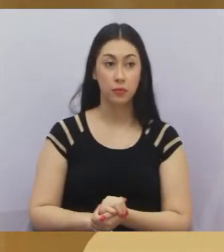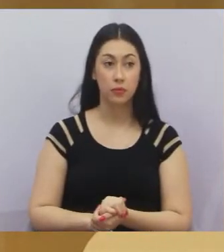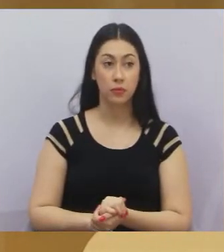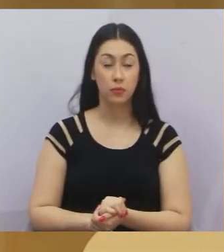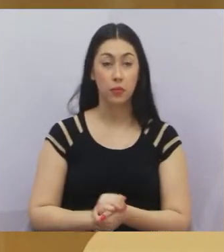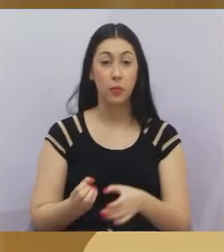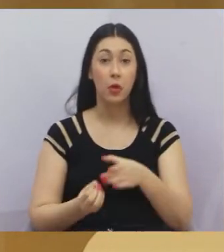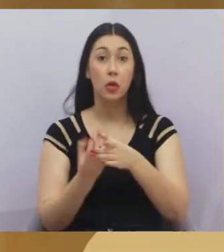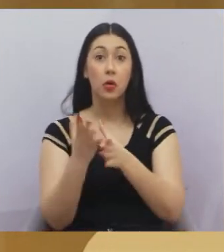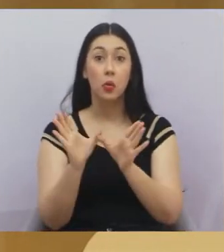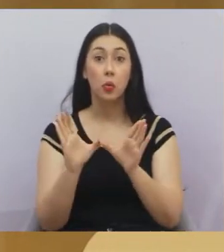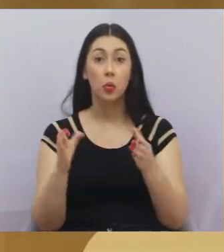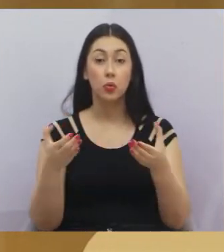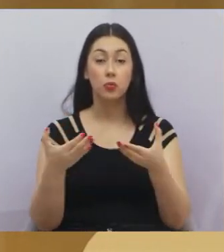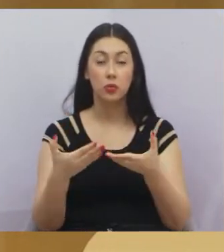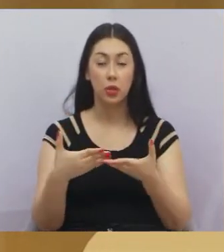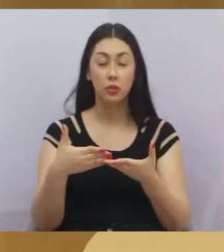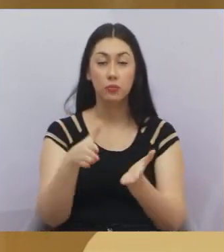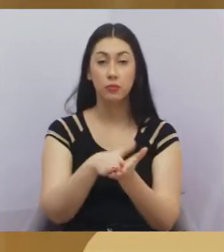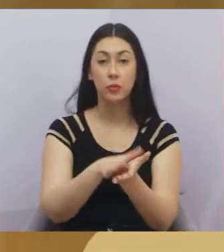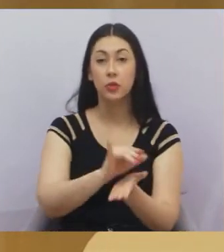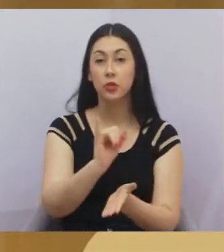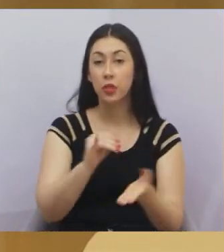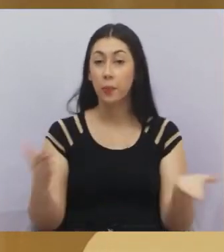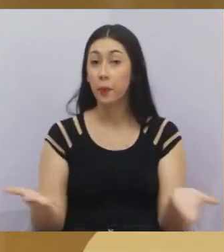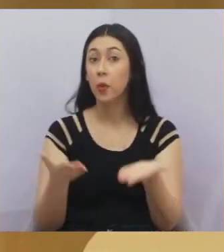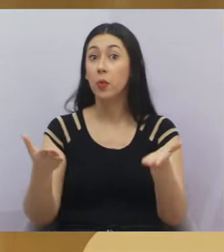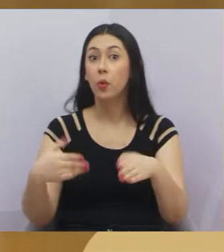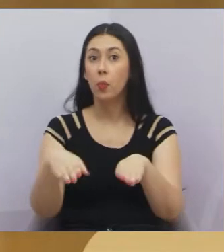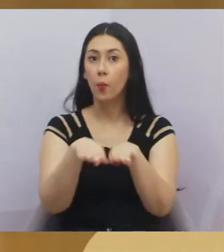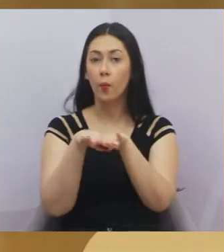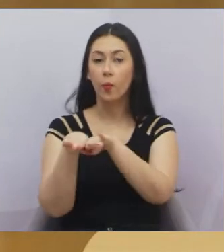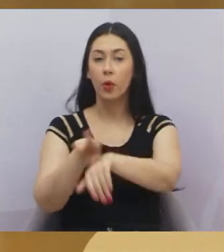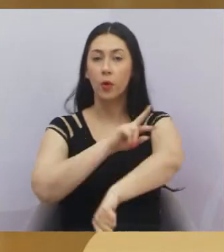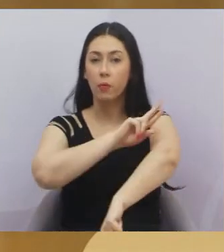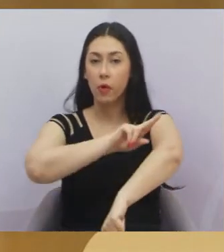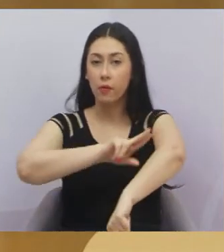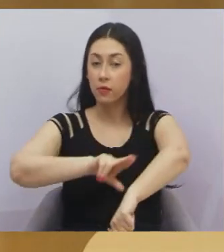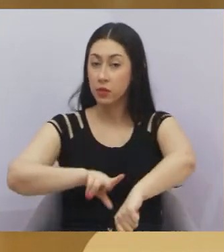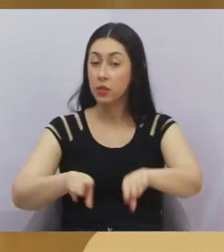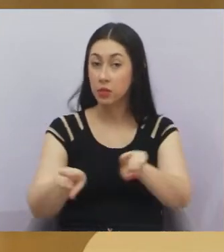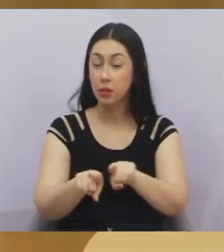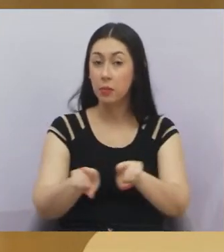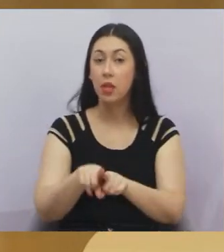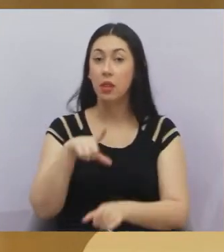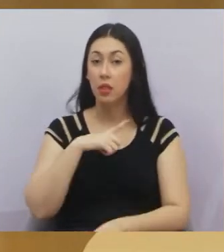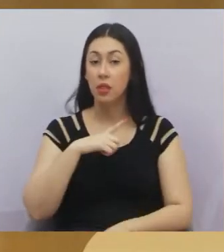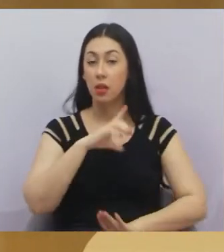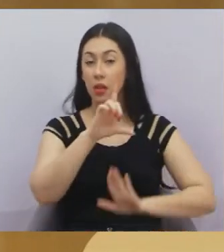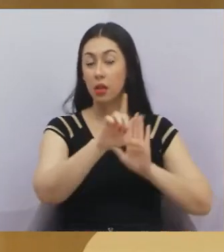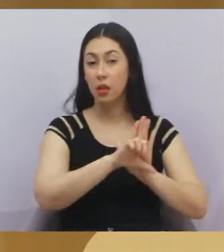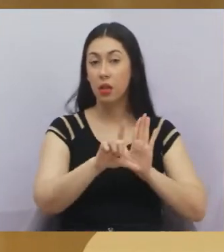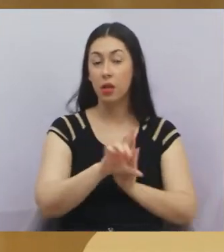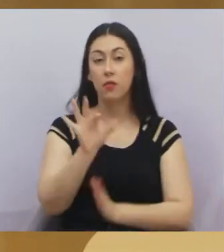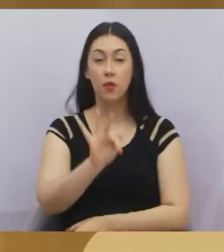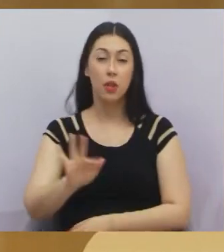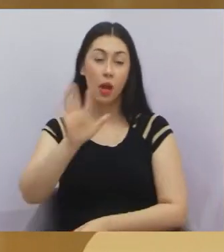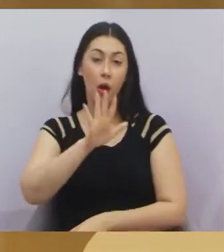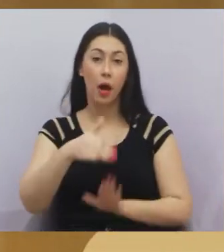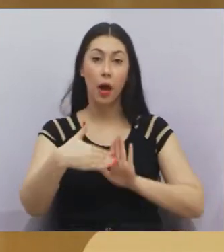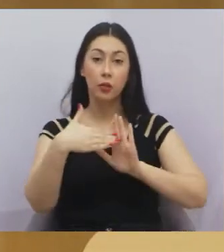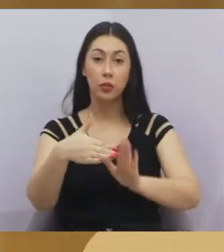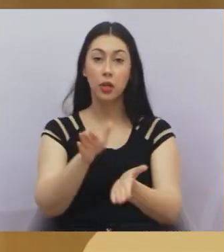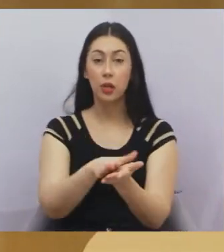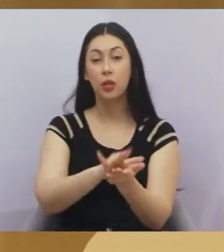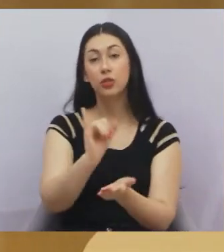do Conselho Municipal de Promoção e Igualdade Racial, além de estar previsto em lei federal, colocará Jacareí no caminho do